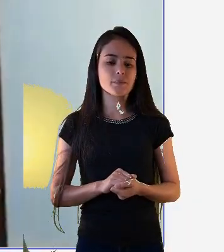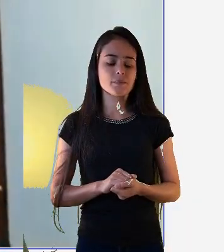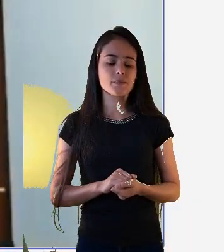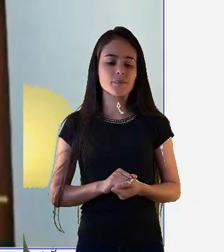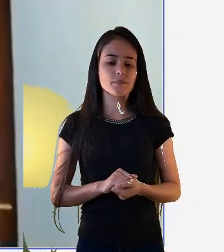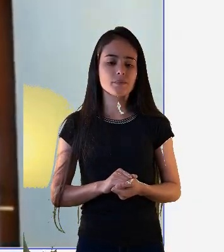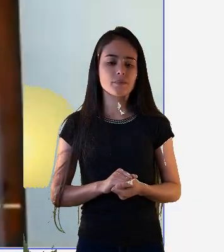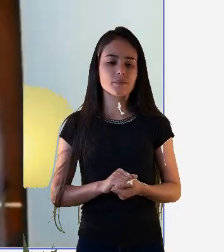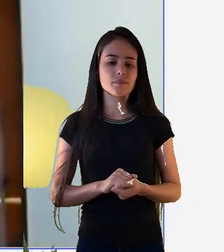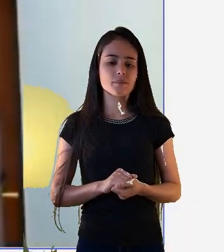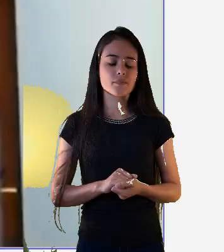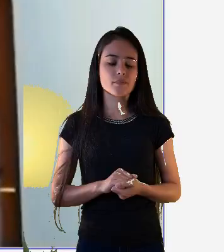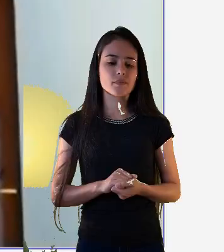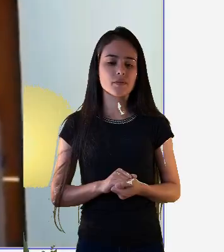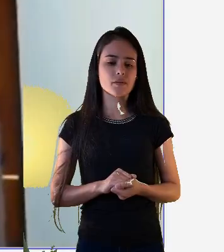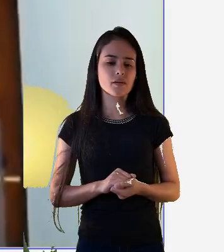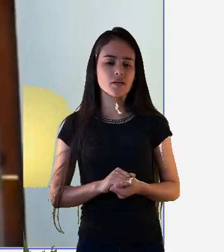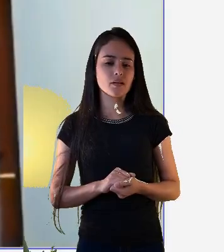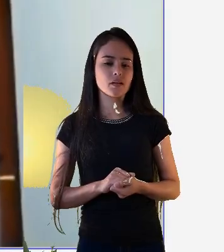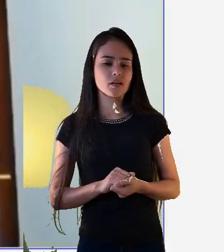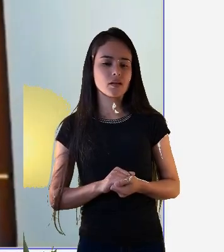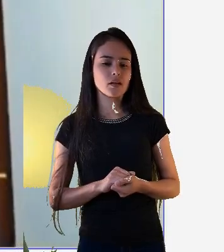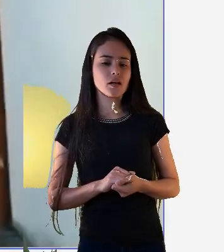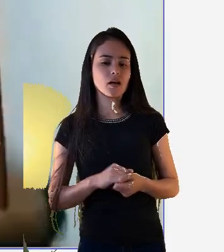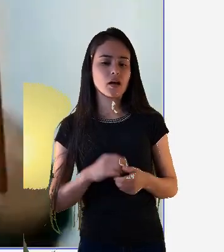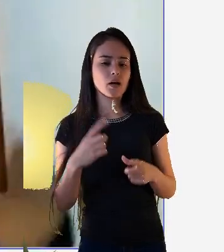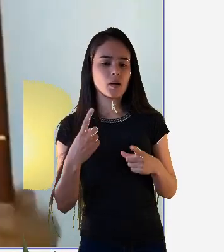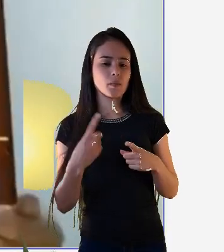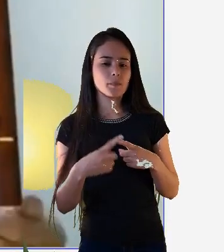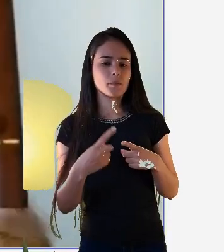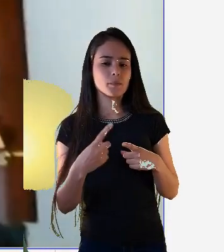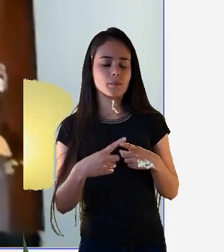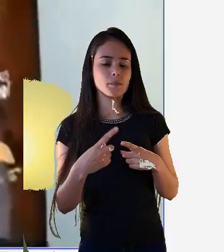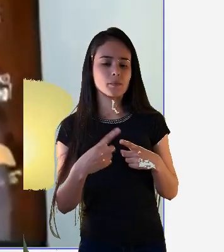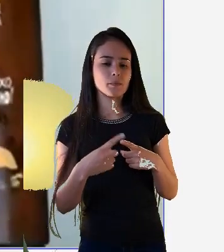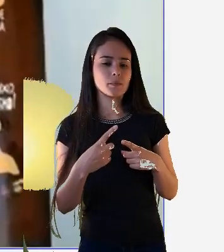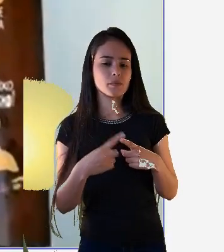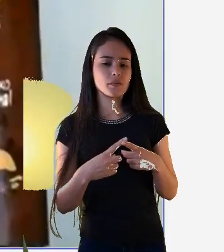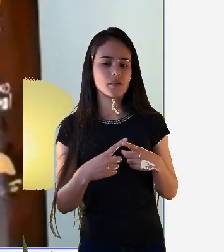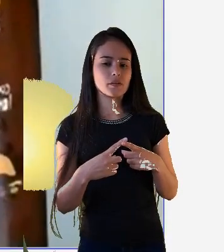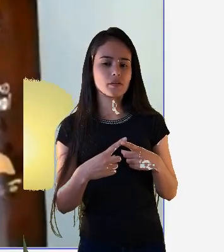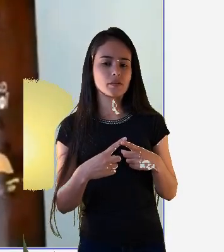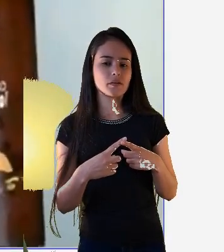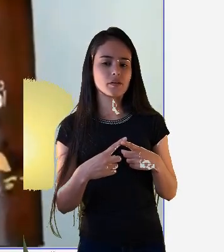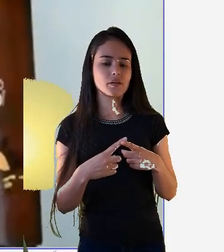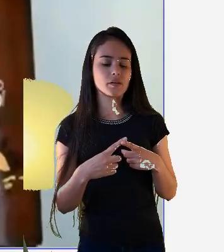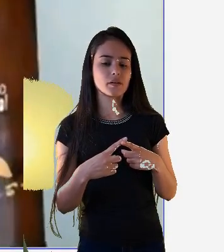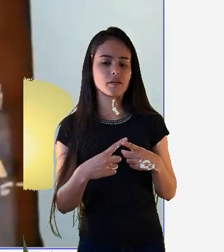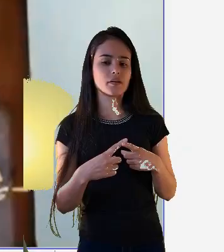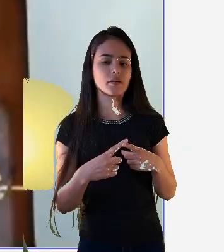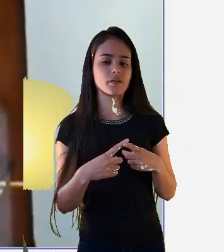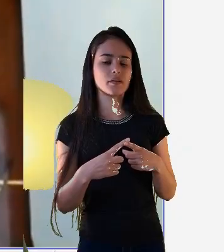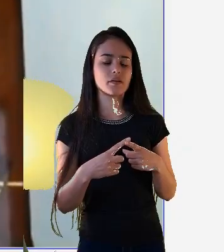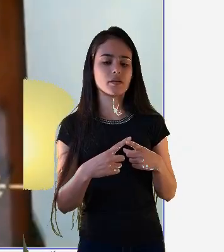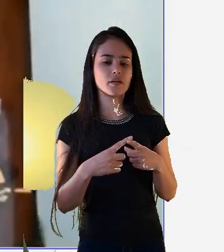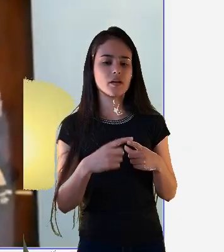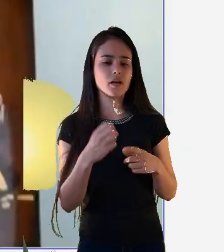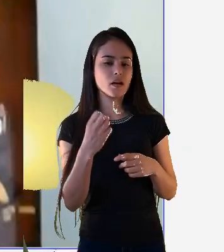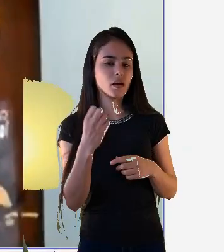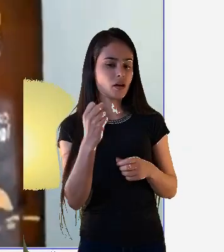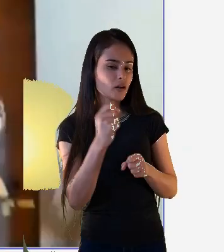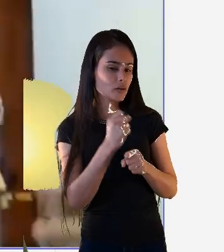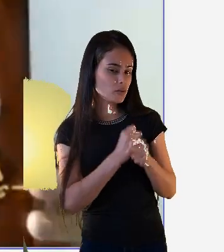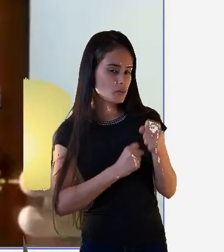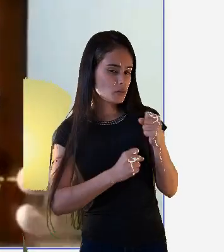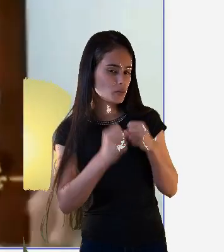o Conselho dos Griots do Movimento Negro Unificado. Me parece que foi uma iniciativa do Movimento Negro Unificado